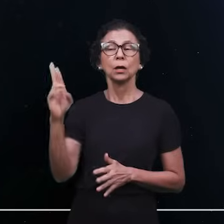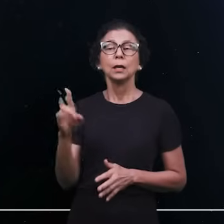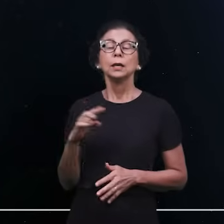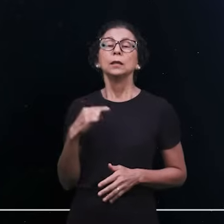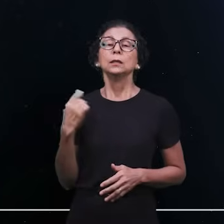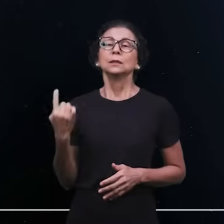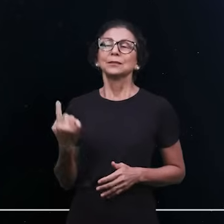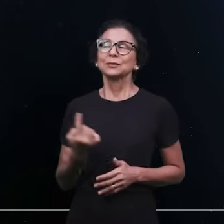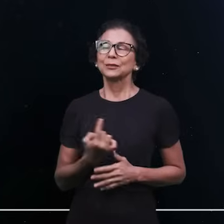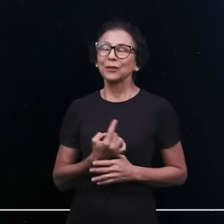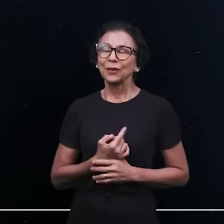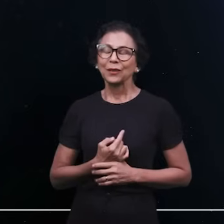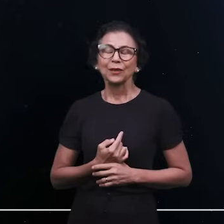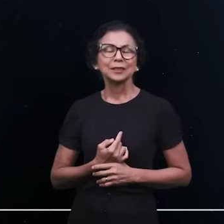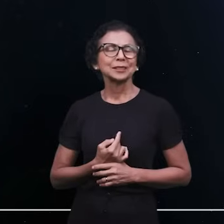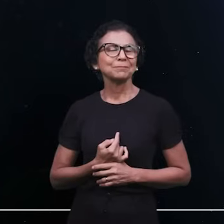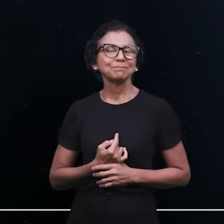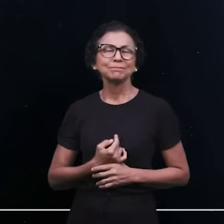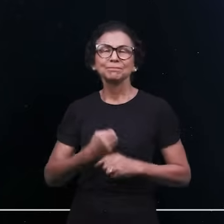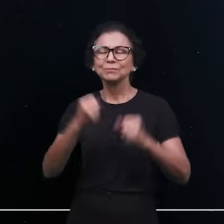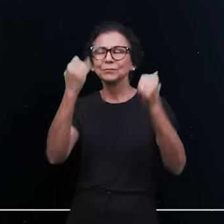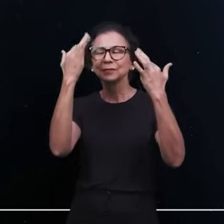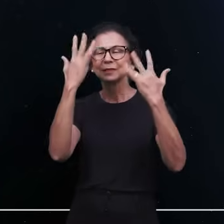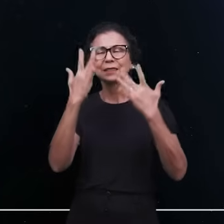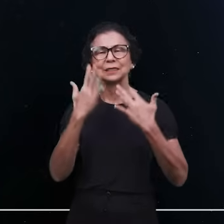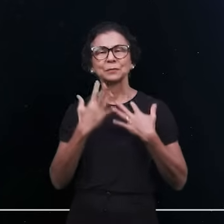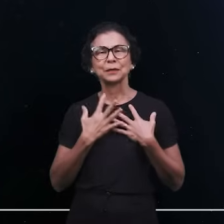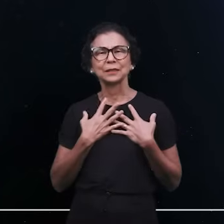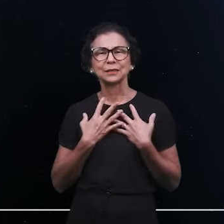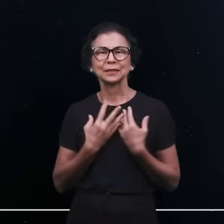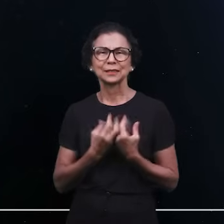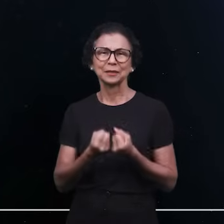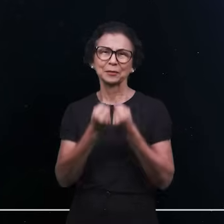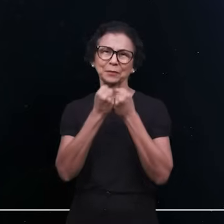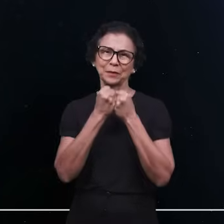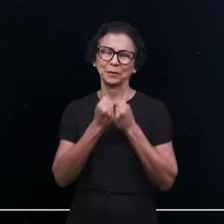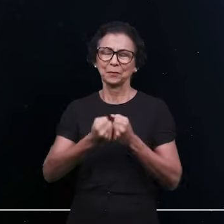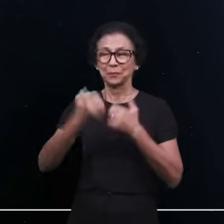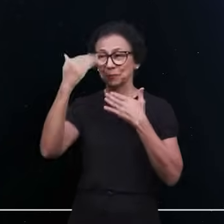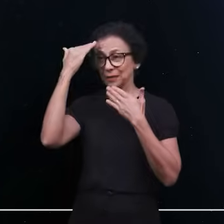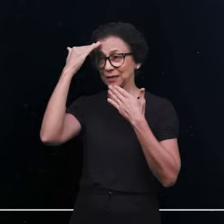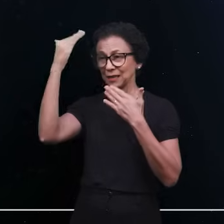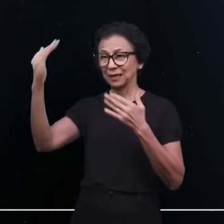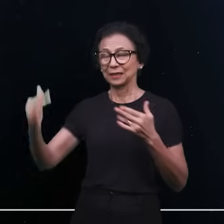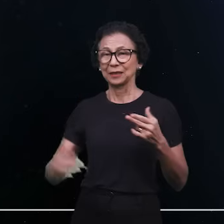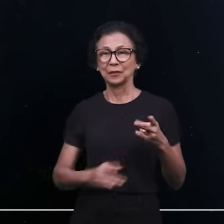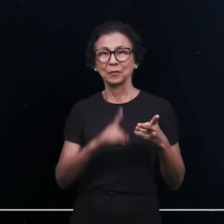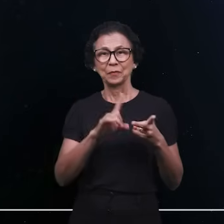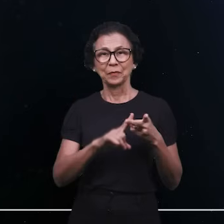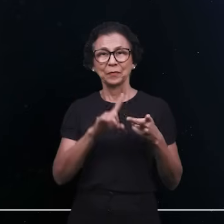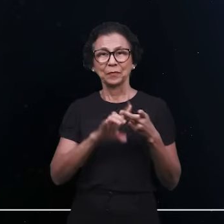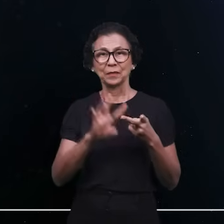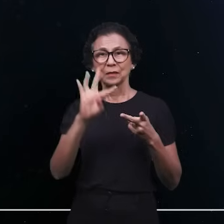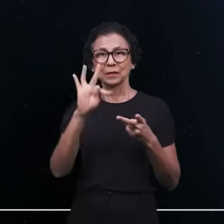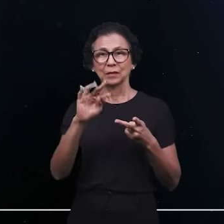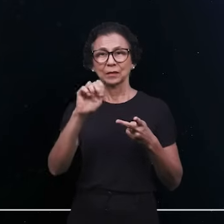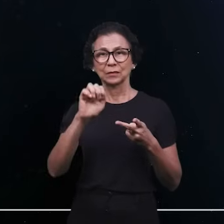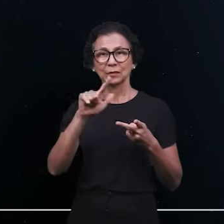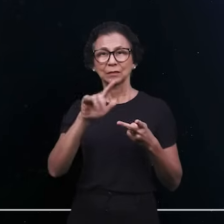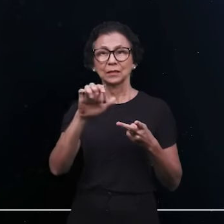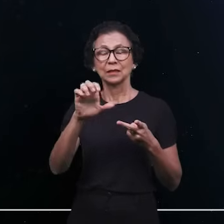nos proporciona muitas bênçãos. Obrigado, Roseli, pela sua participação. Também o Thales